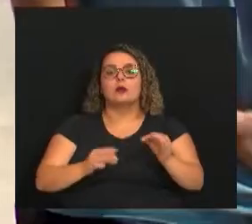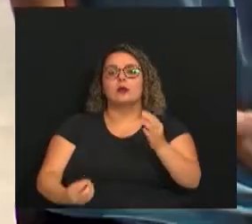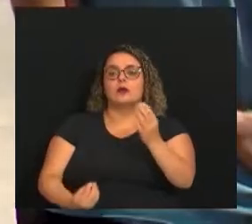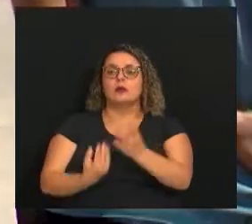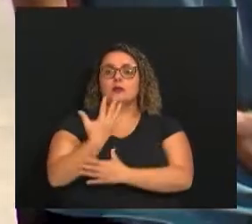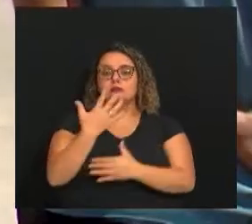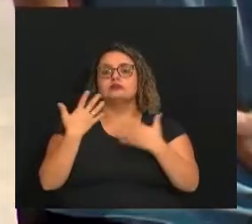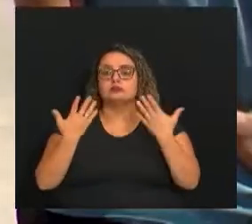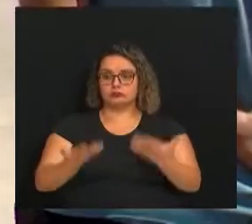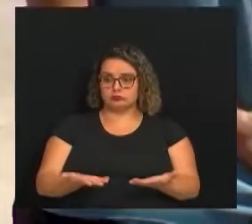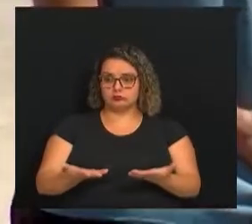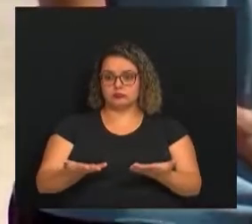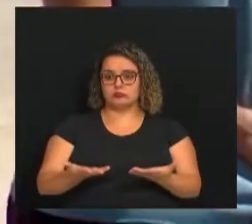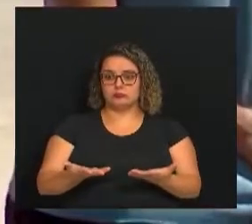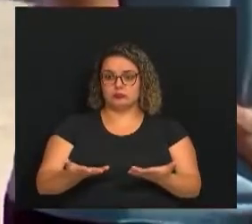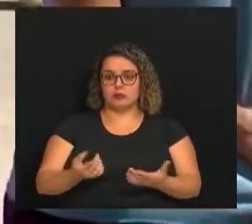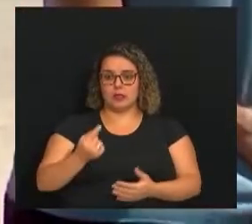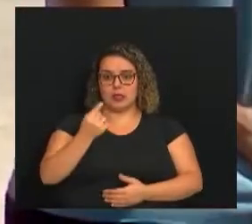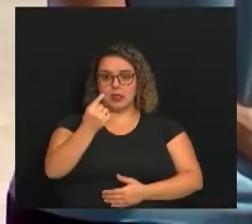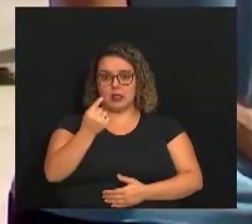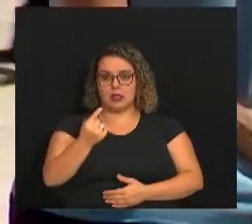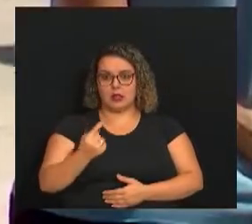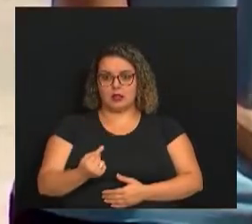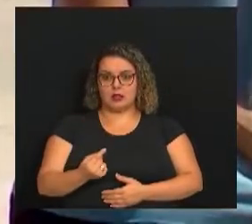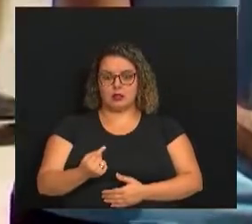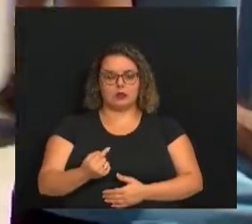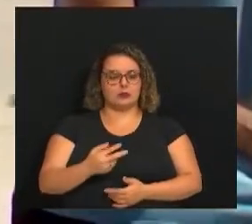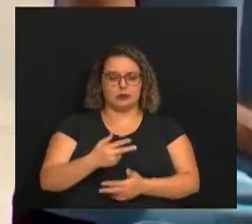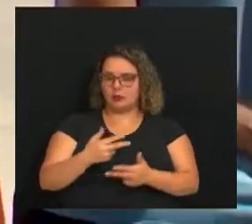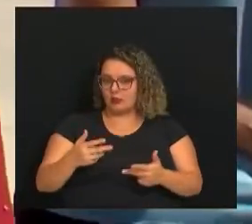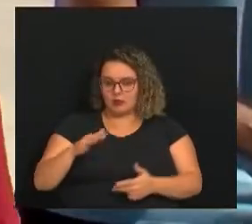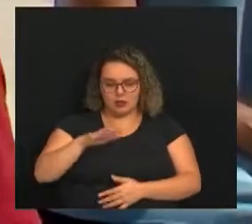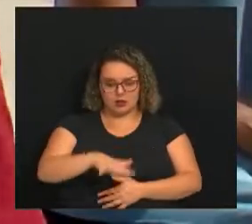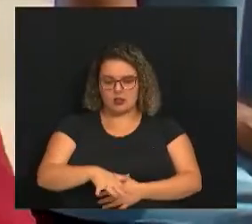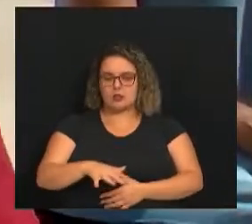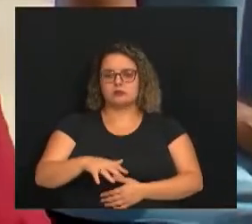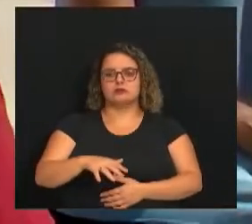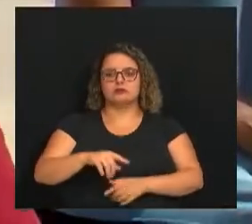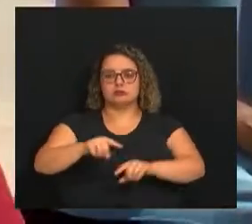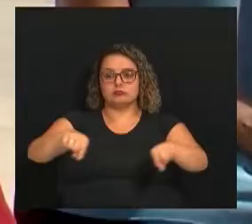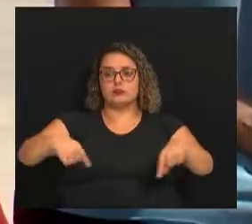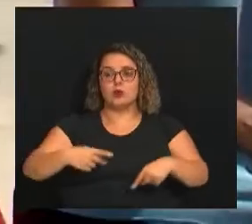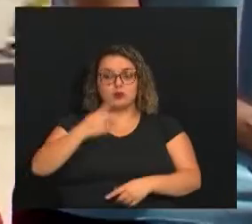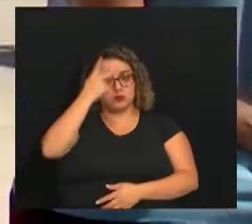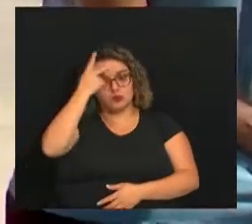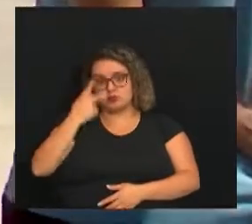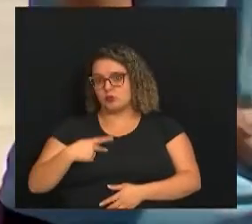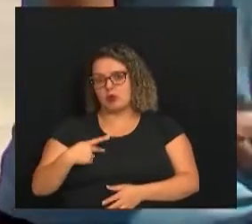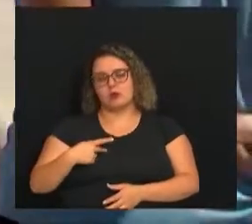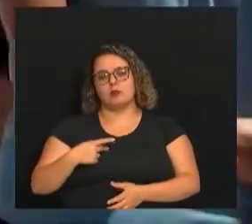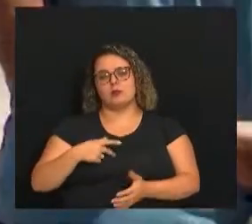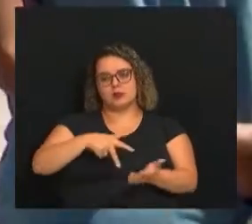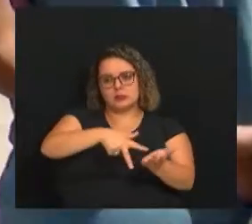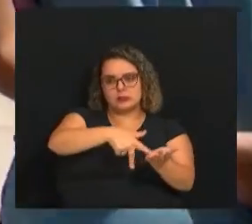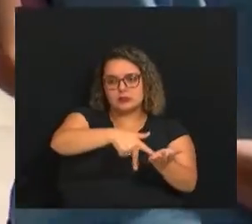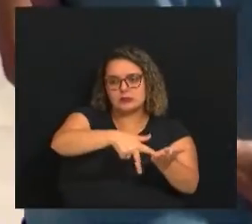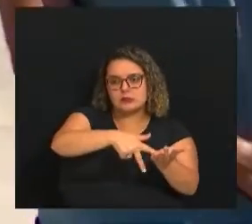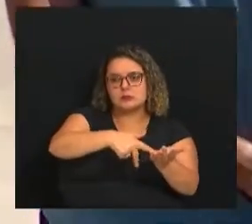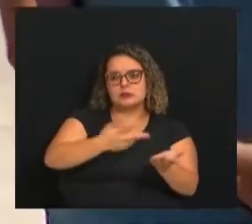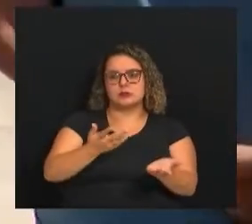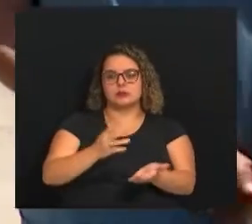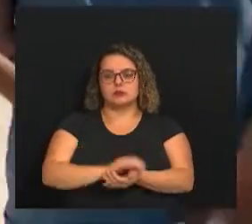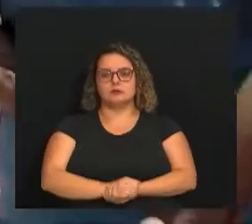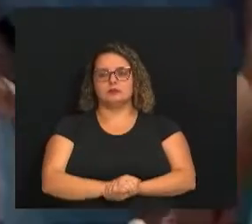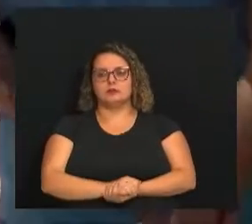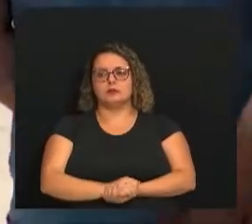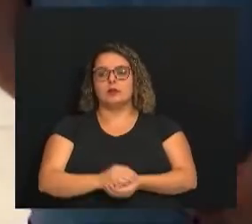colocar cada equipamento dessa pista foram os próprios skatistas. Então ela é uma pista